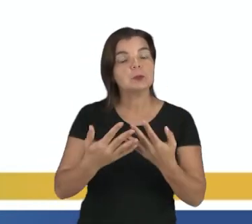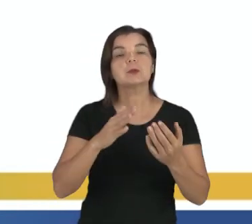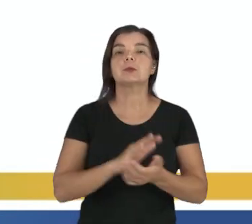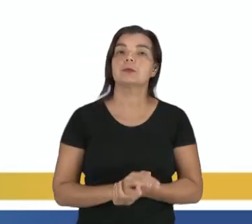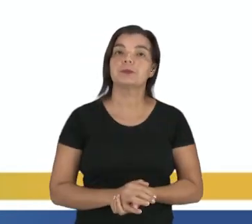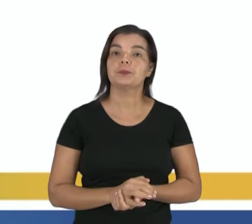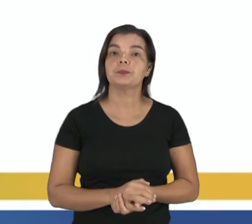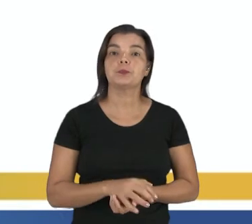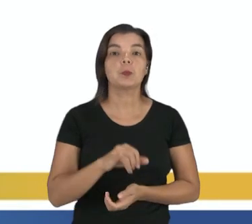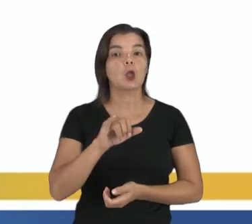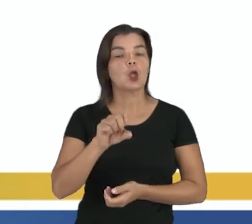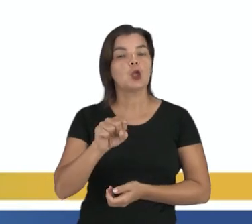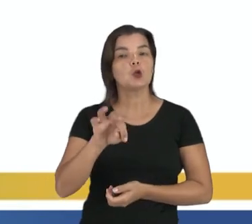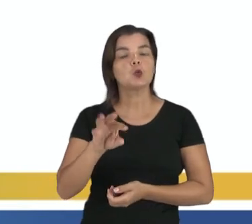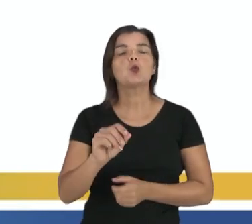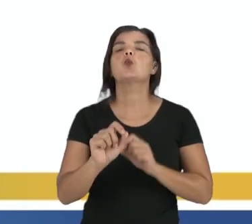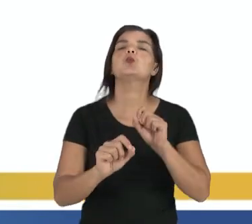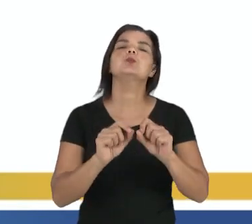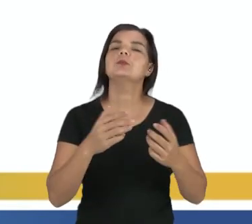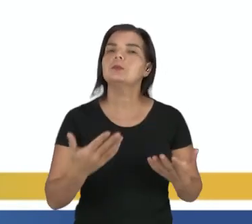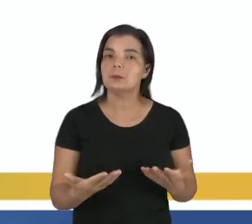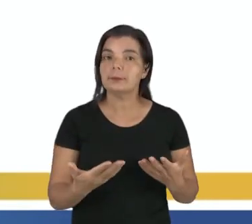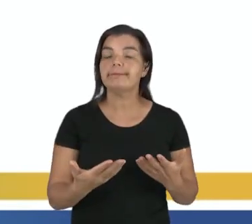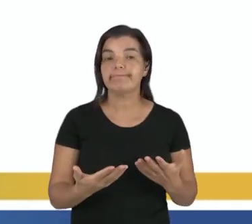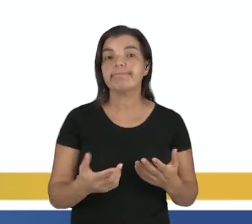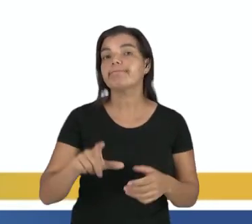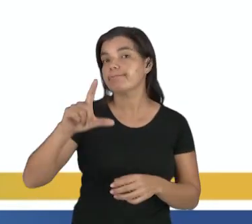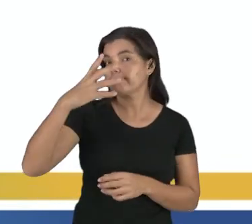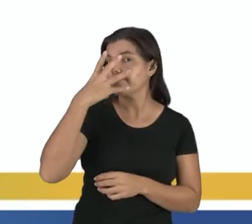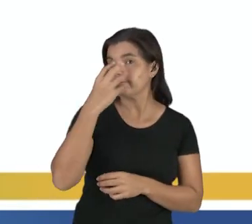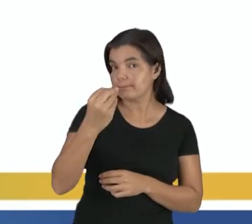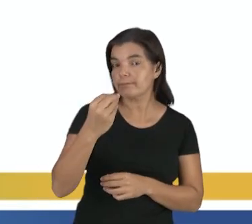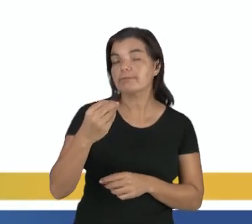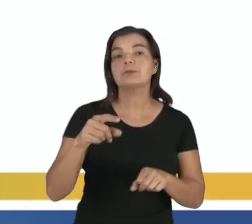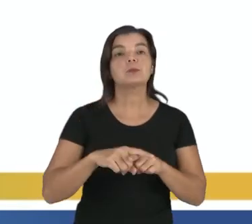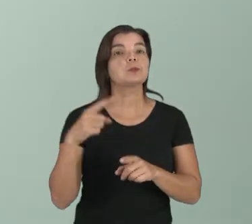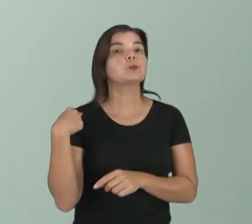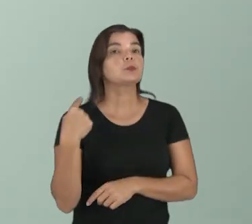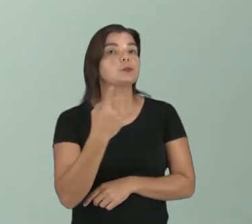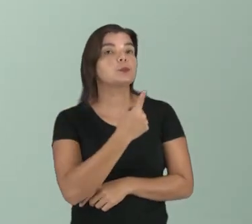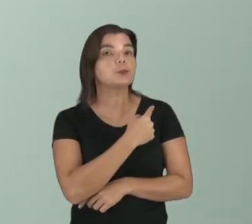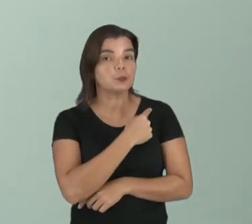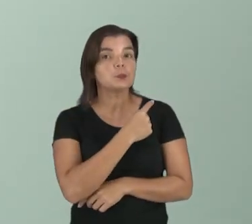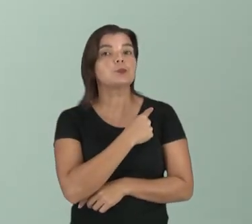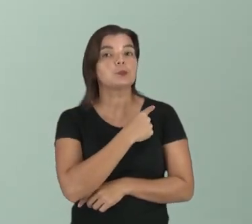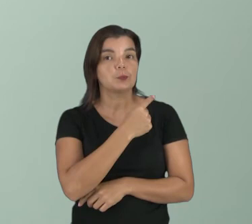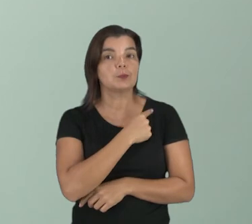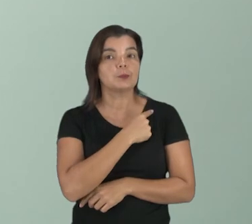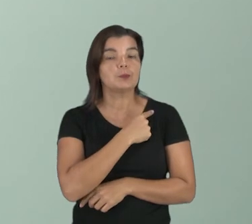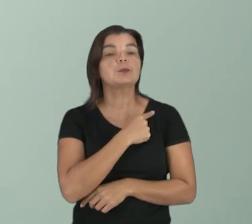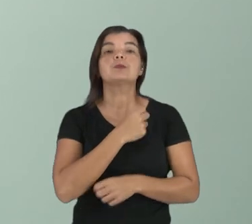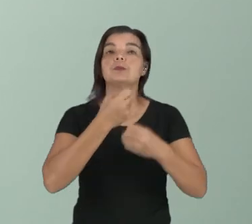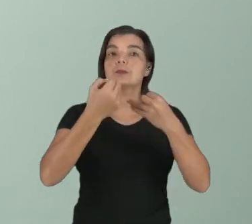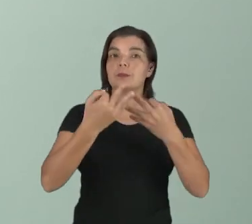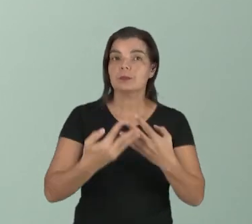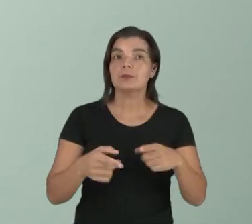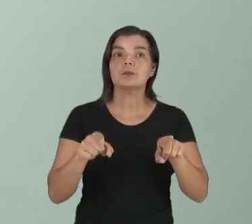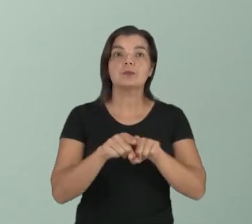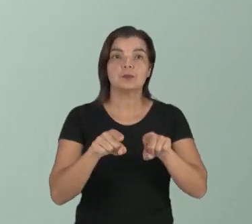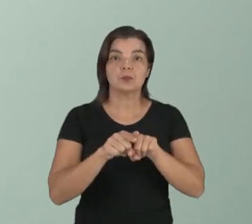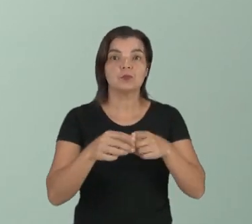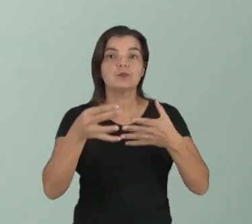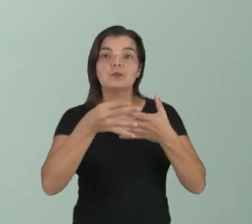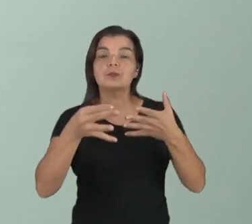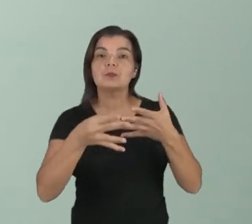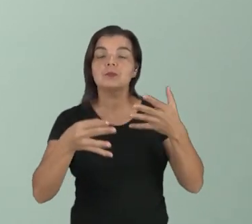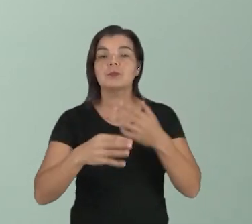Não deve fazer isto. Isto que? Tirar selfie. Nós chamamos de elemento